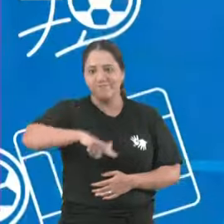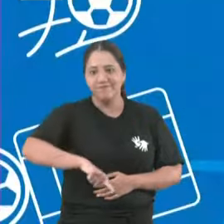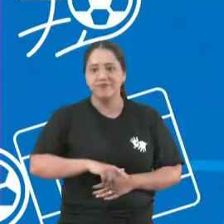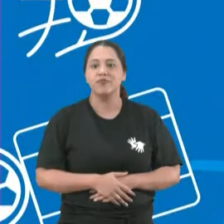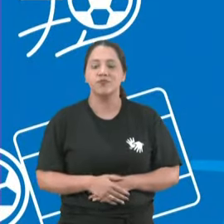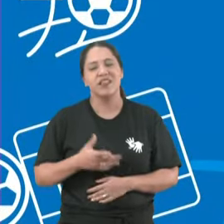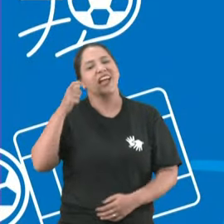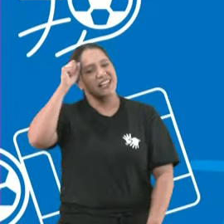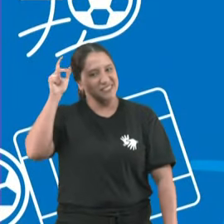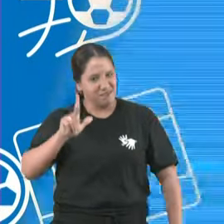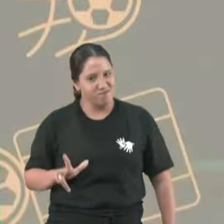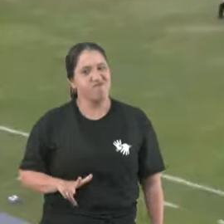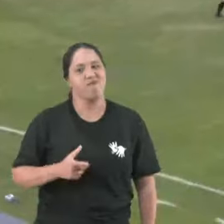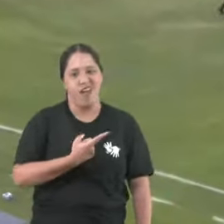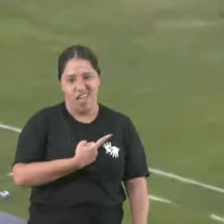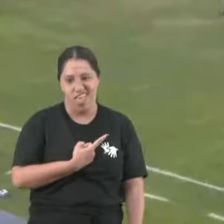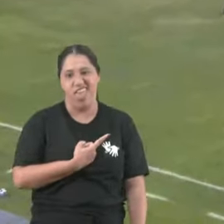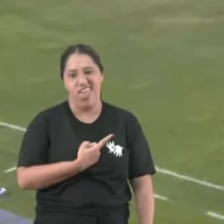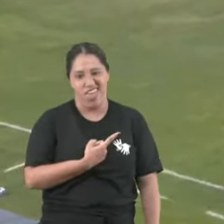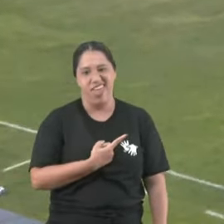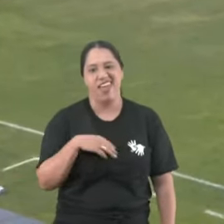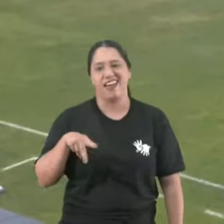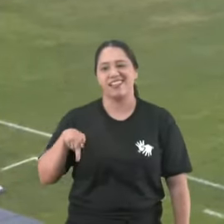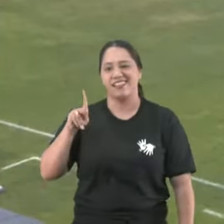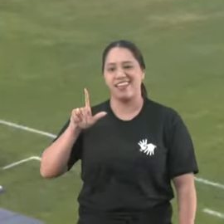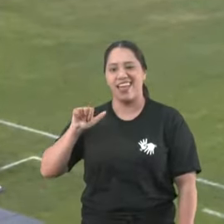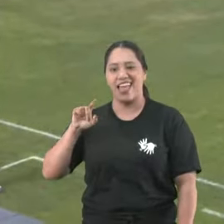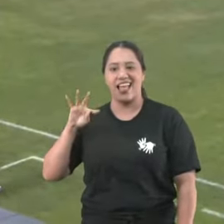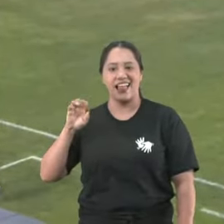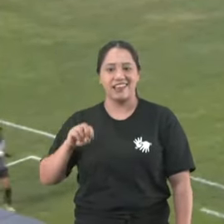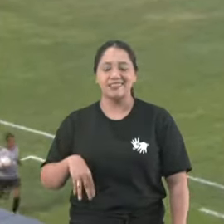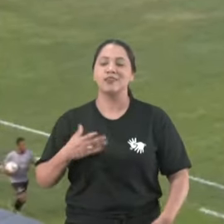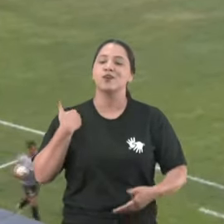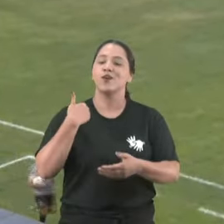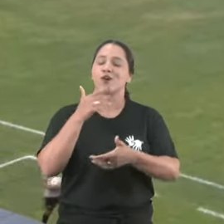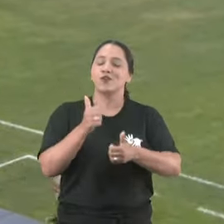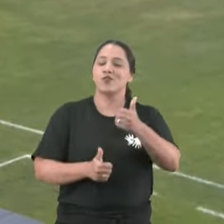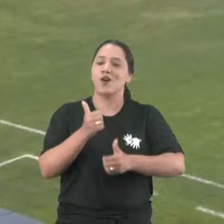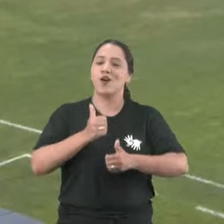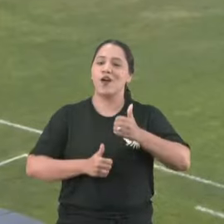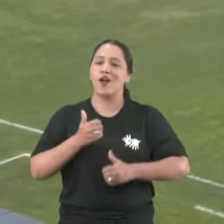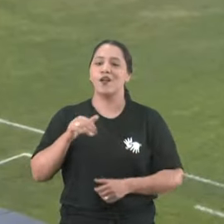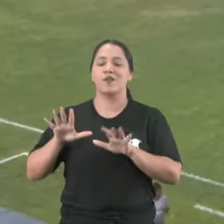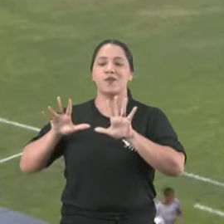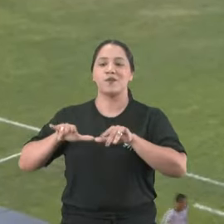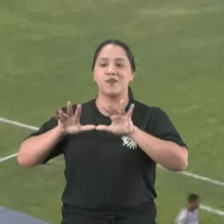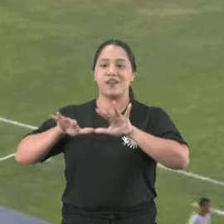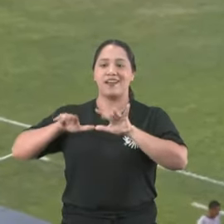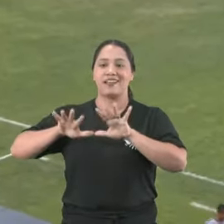Foi esperto agora o garoto Kellington, jogador do Asa.